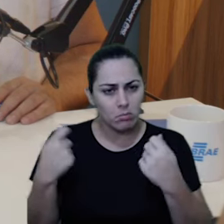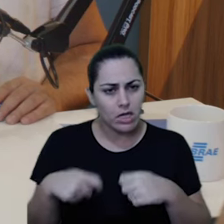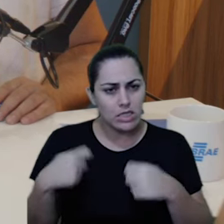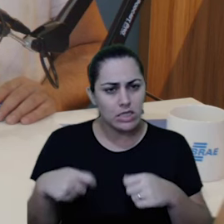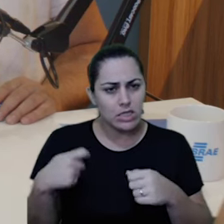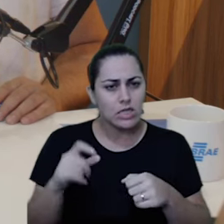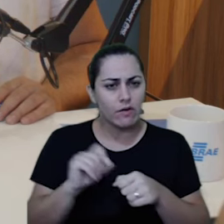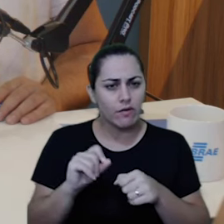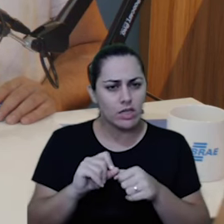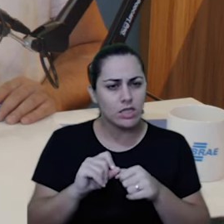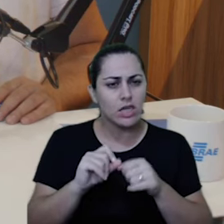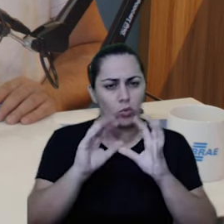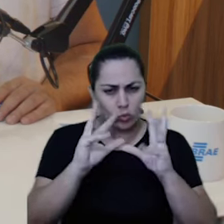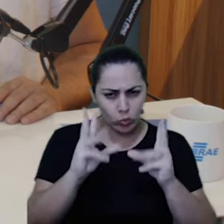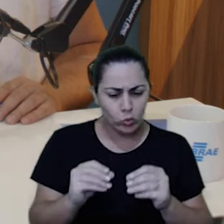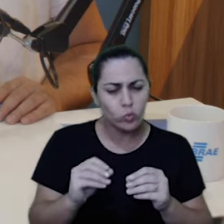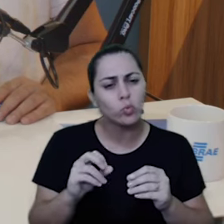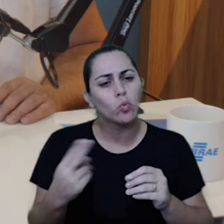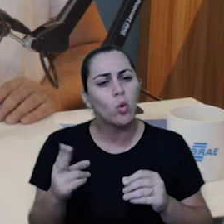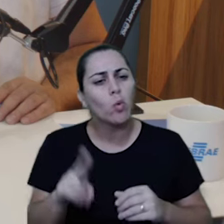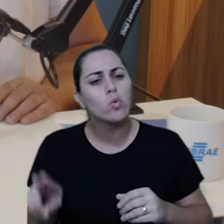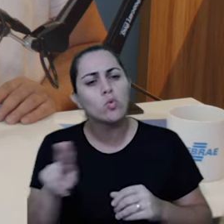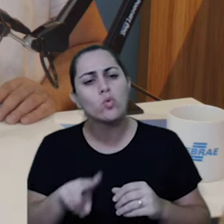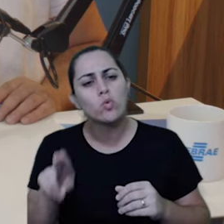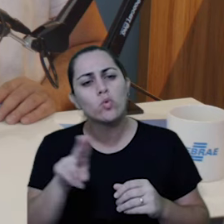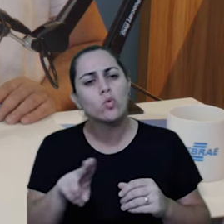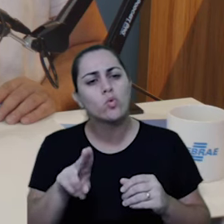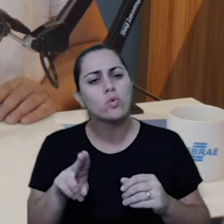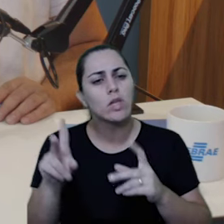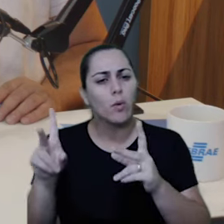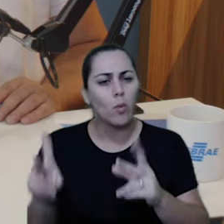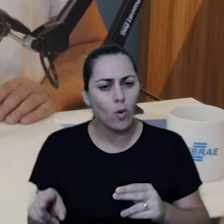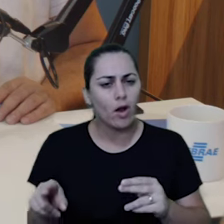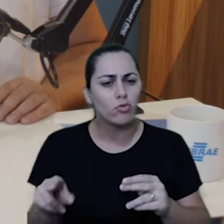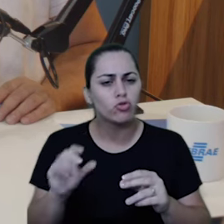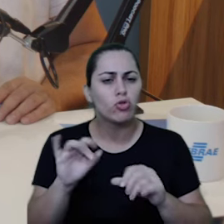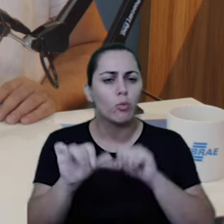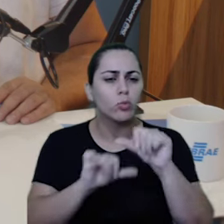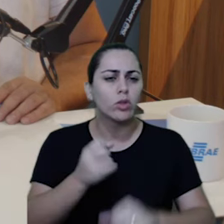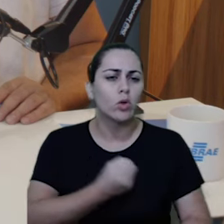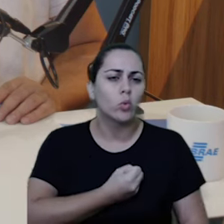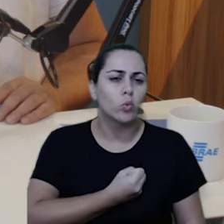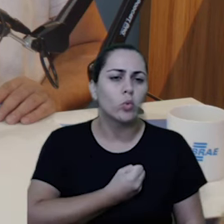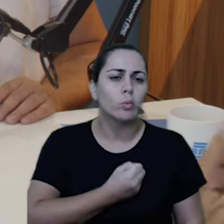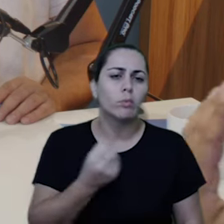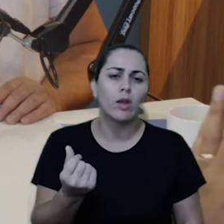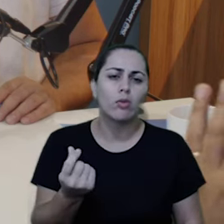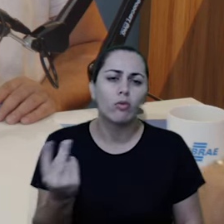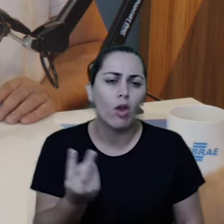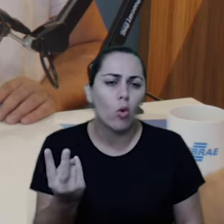fazer toda essa configuração ou eu utilizo esse mesmo essa mesma base só vou mudando o número de série O